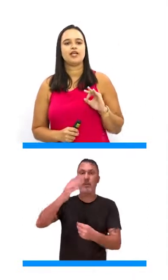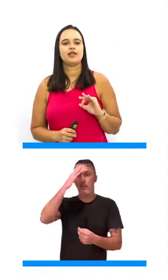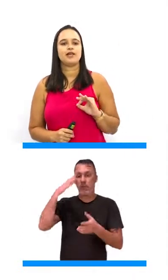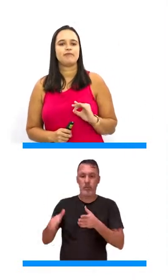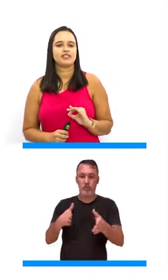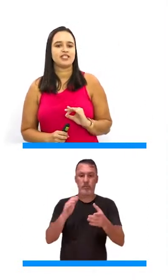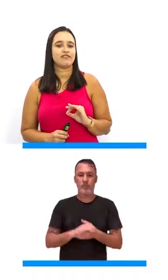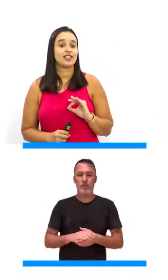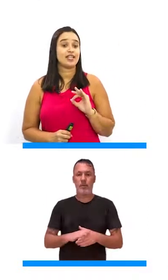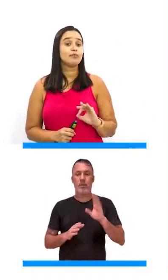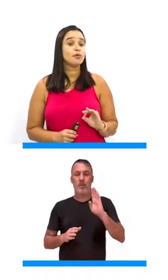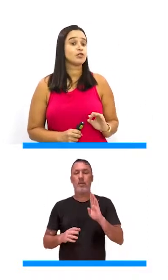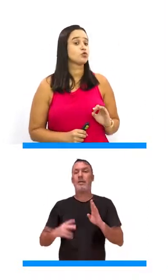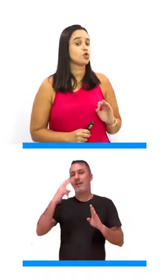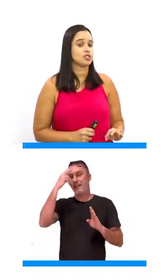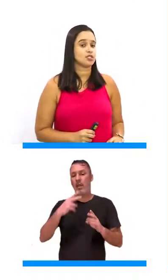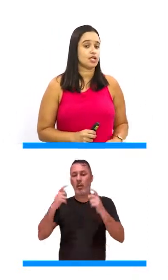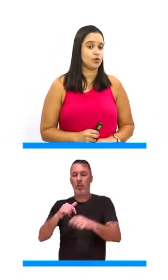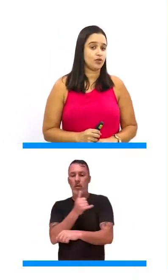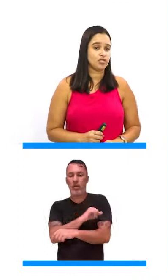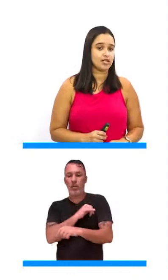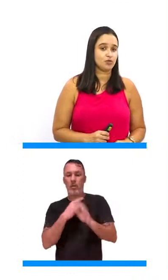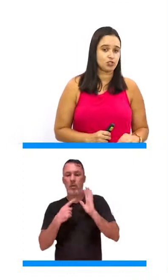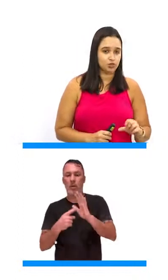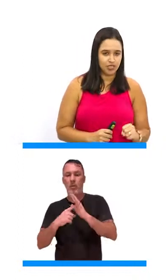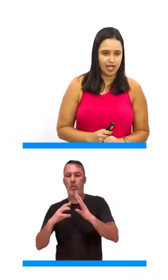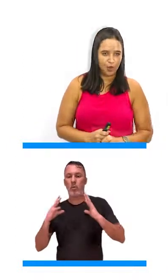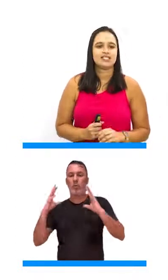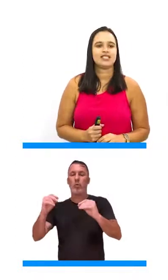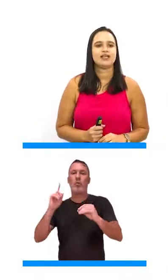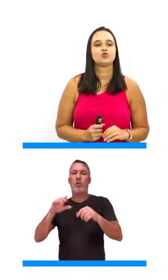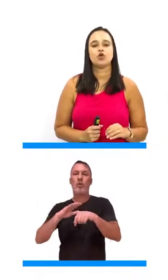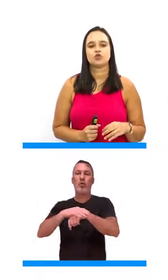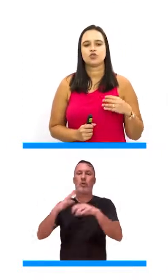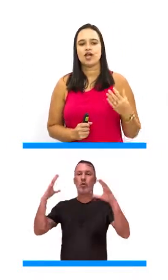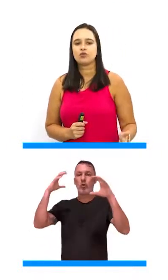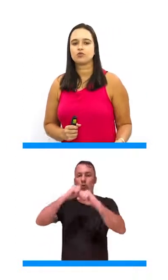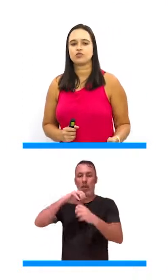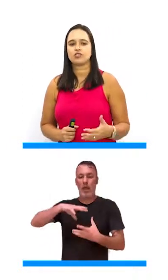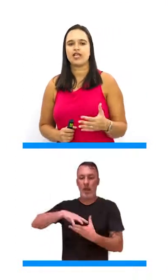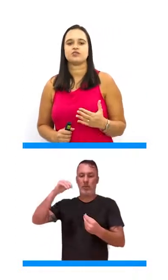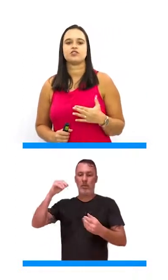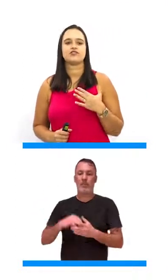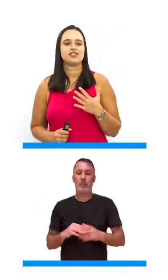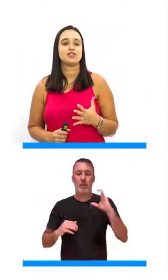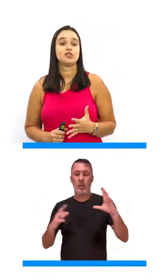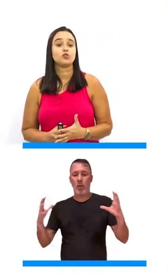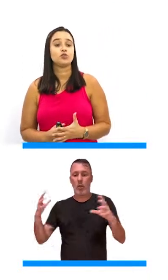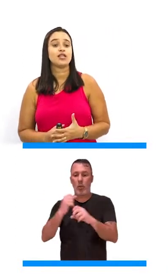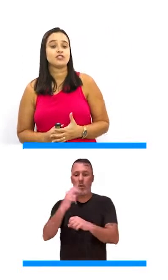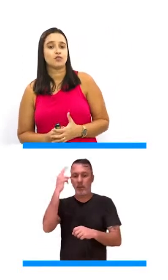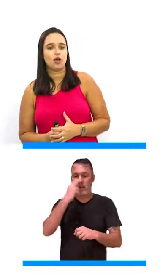de Ipanema representava naquele momento todas as alegorias da noite escura da alma. C. Todos os cálculos do cego se desfaziam